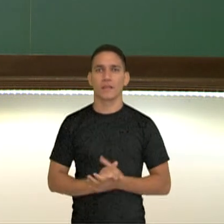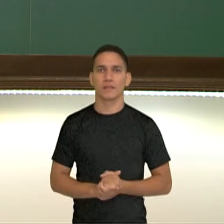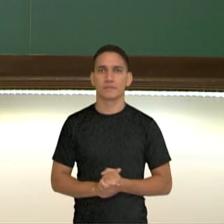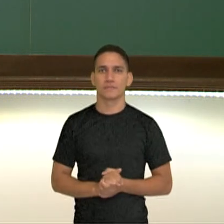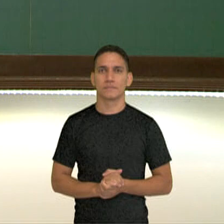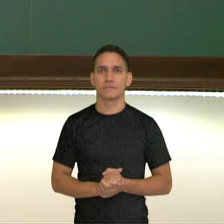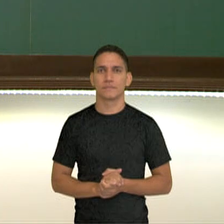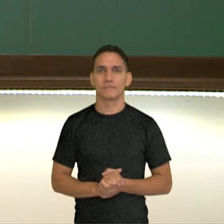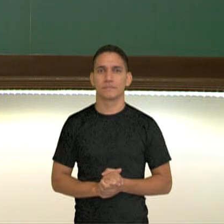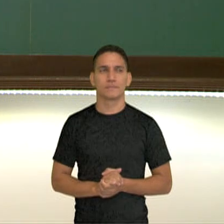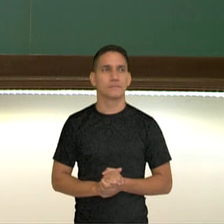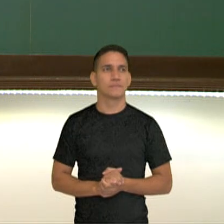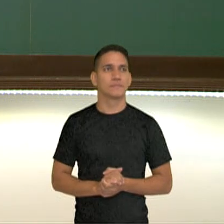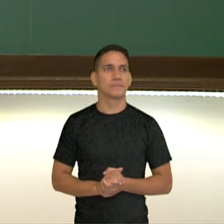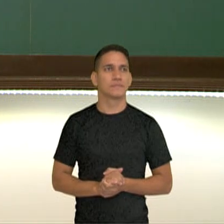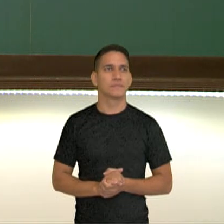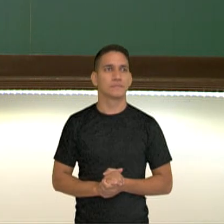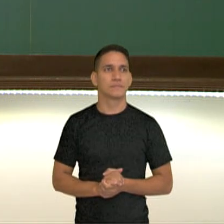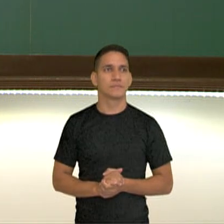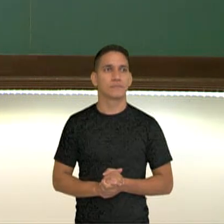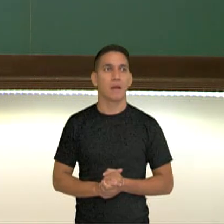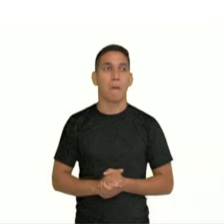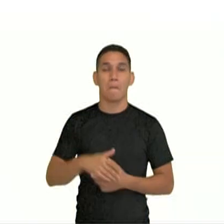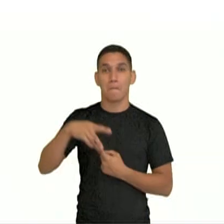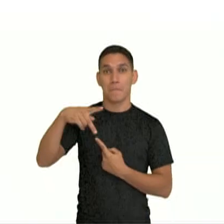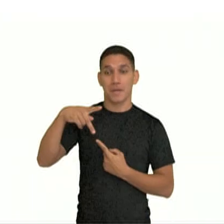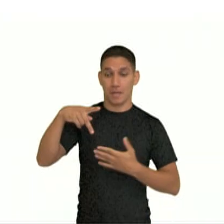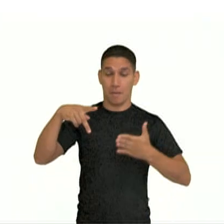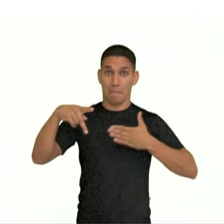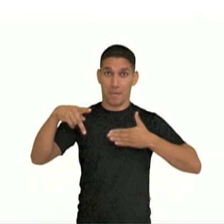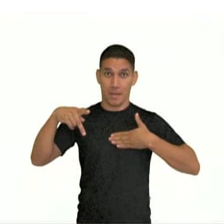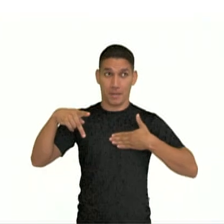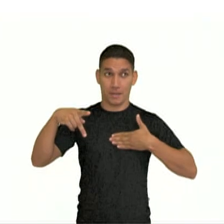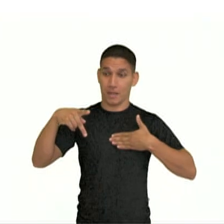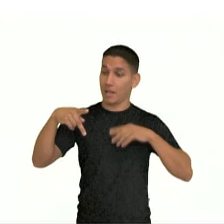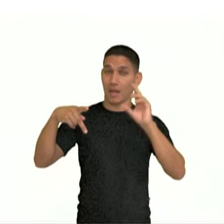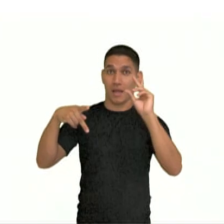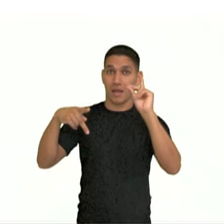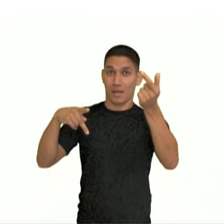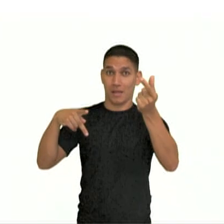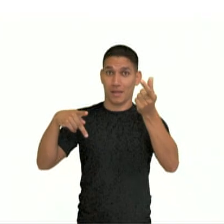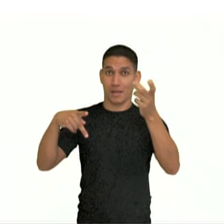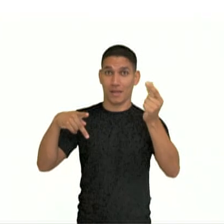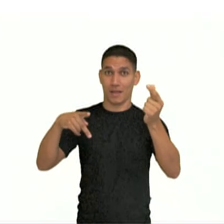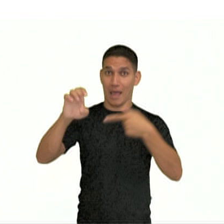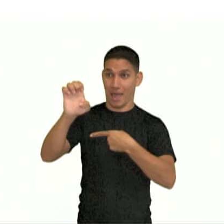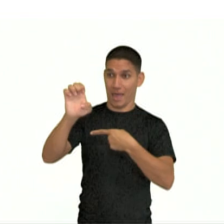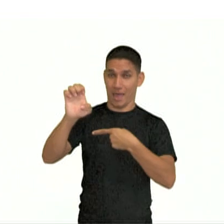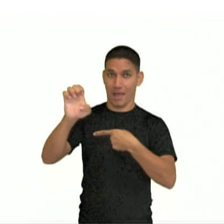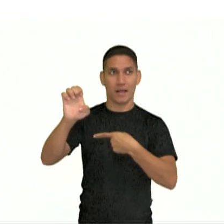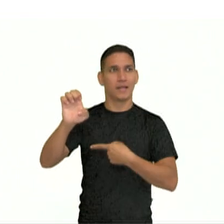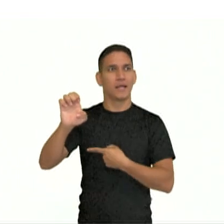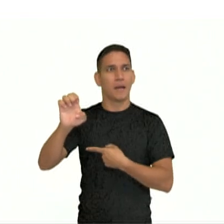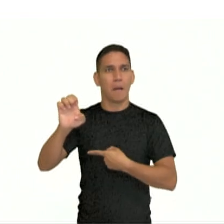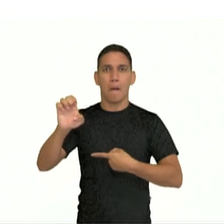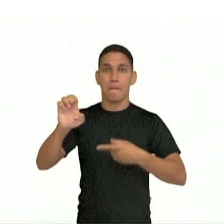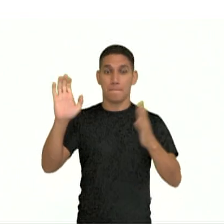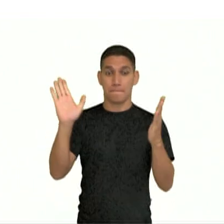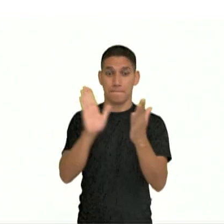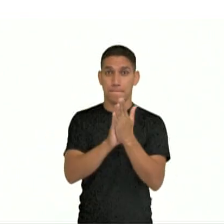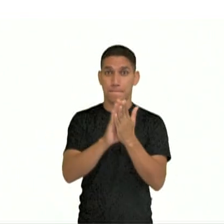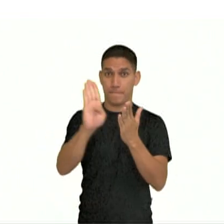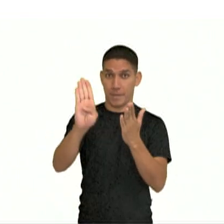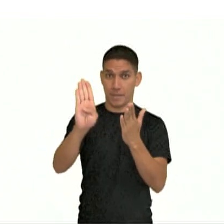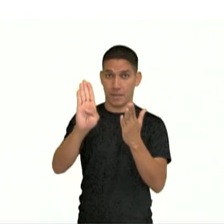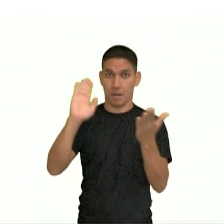bate peito estala bate pepeito estala peito bate Olha aqui que tal você treinar agora o esquema rímico a seguir seguindo a